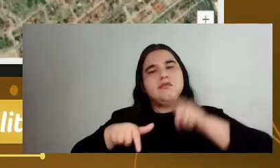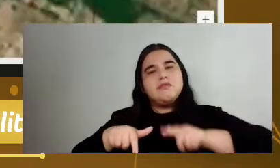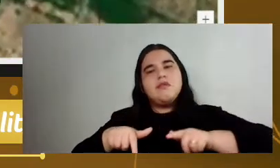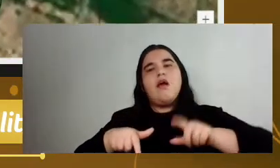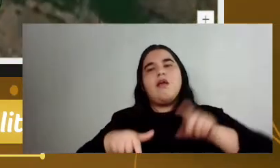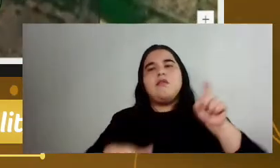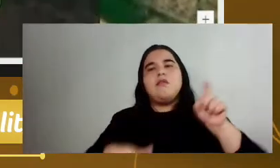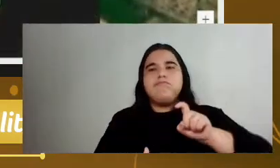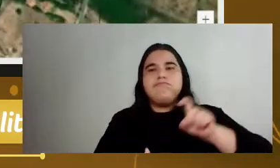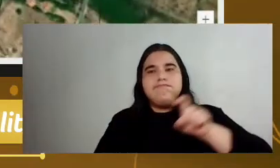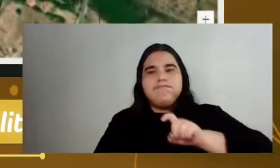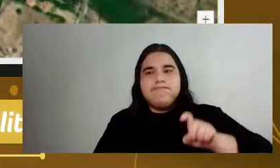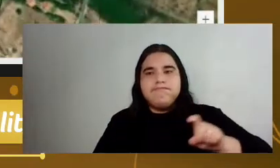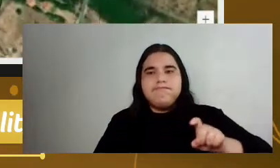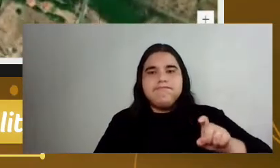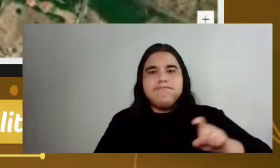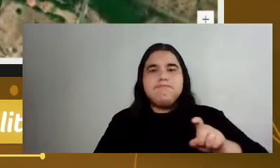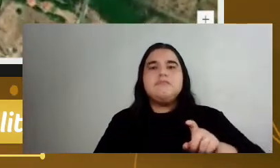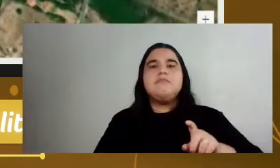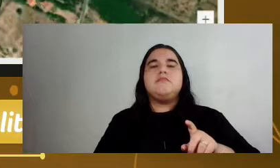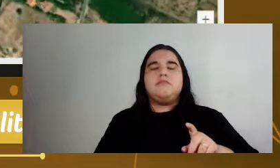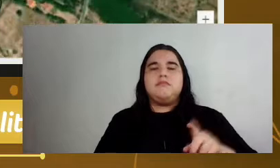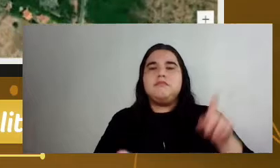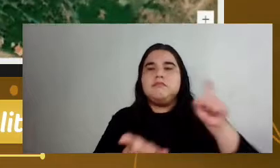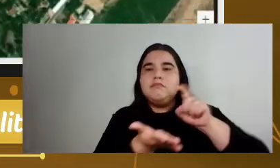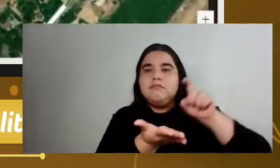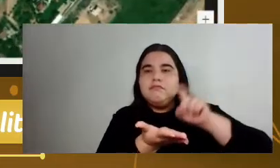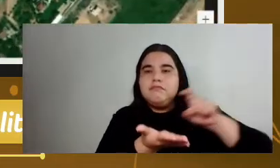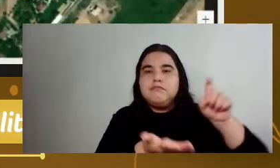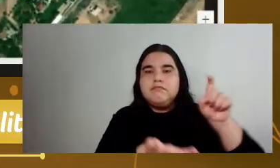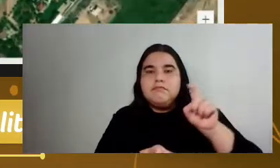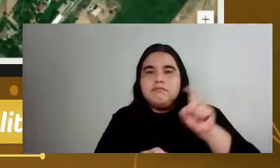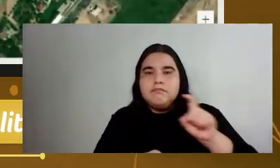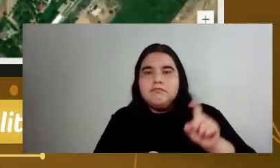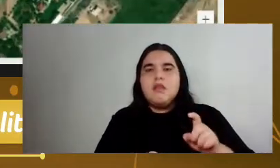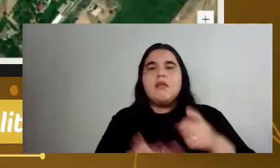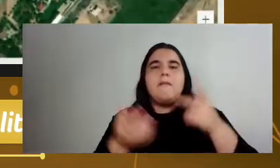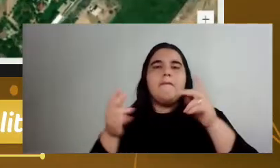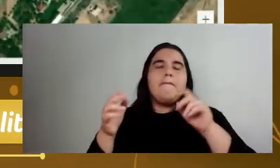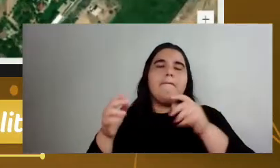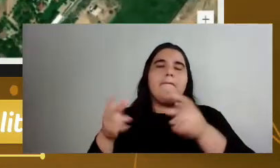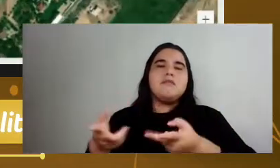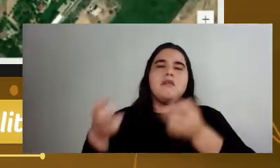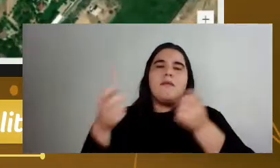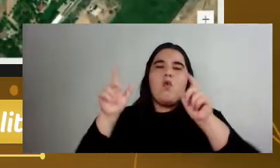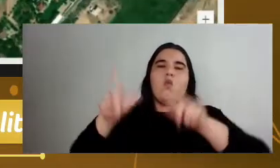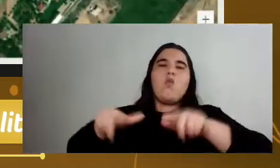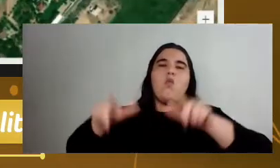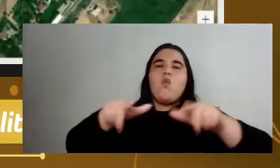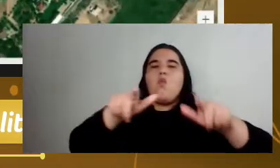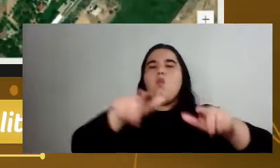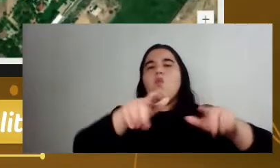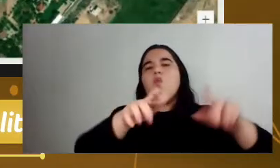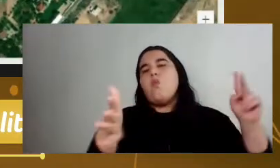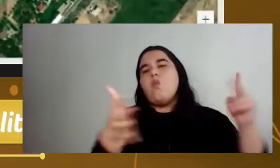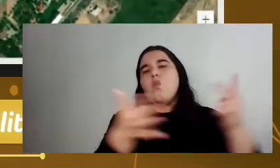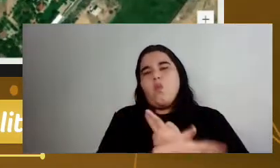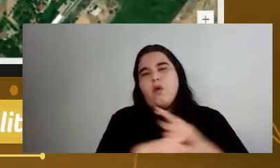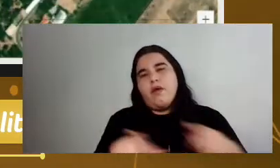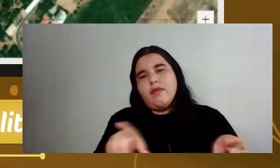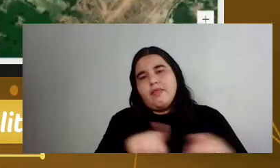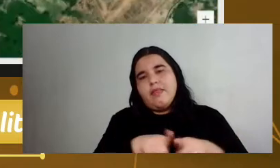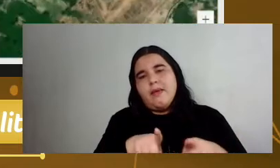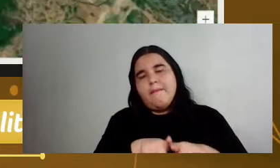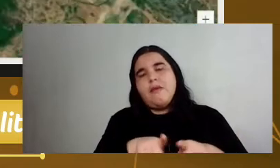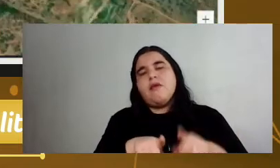consegue perceber onde estão as ocorrências, além de ter outros dados nesse mapa, como a APP